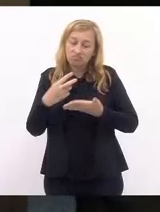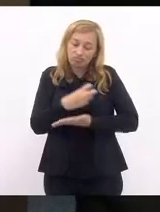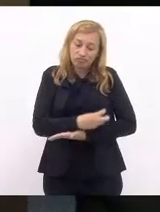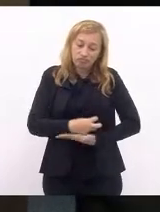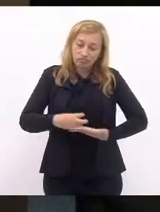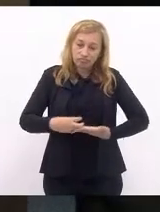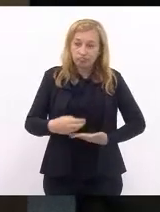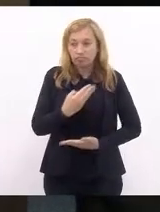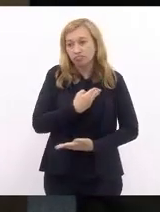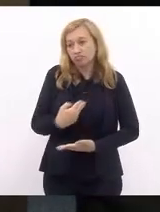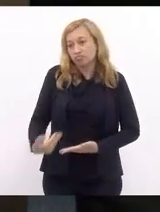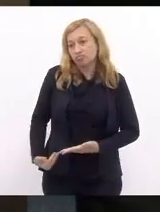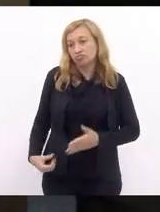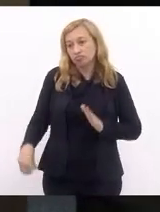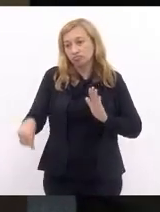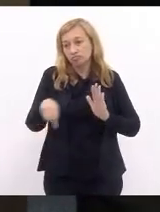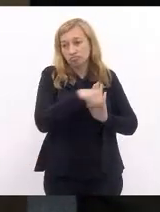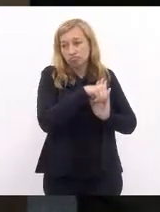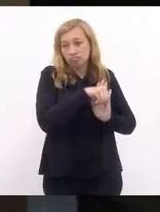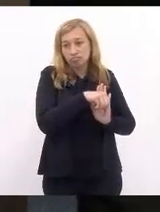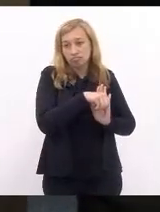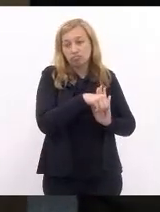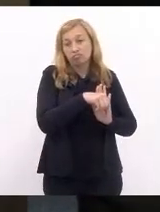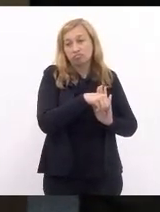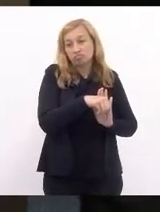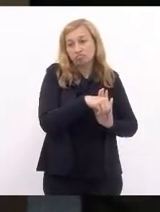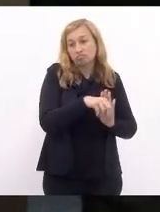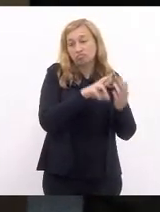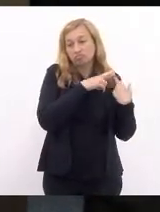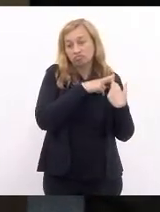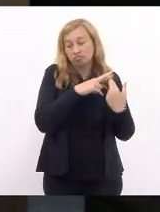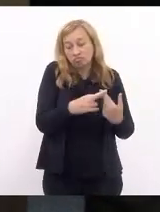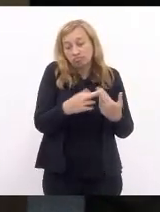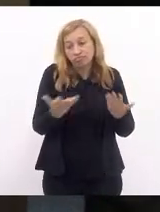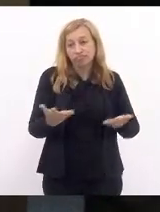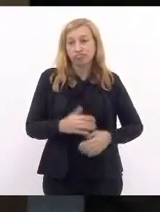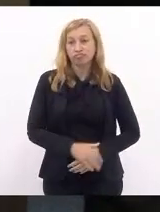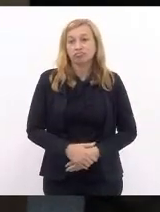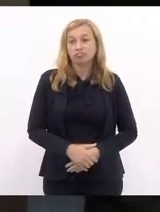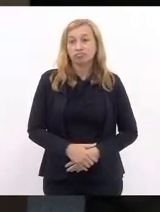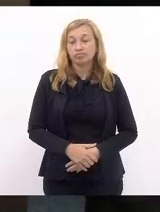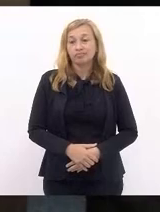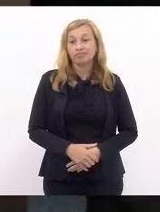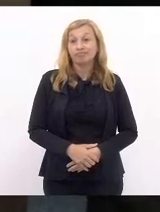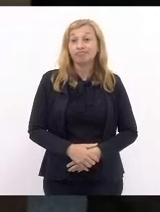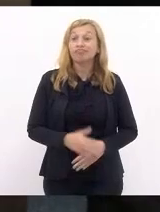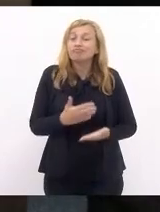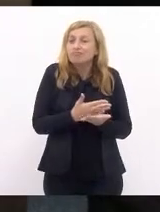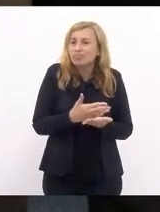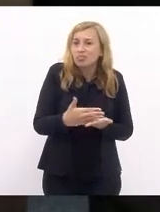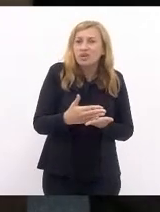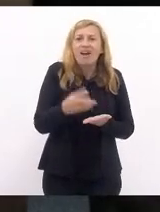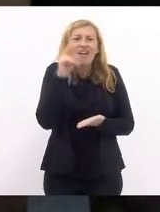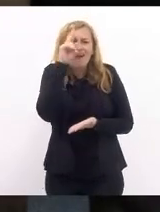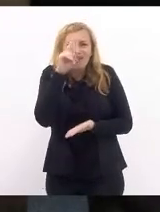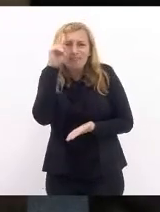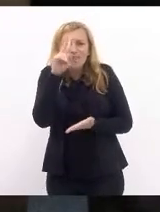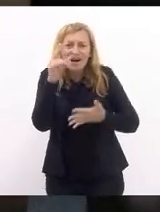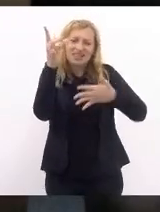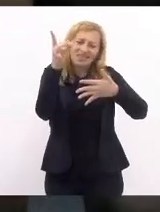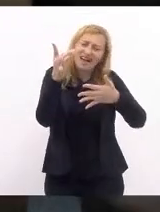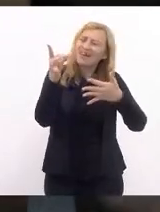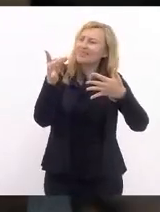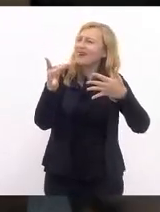governador por crime de responsabilidade e enfim se a gente conversar a lembrar